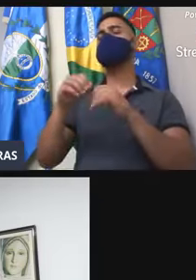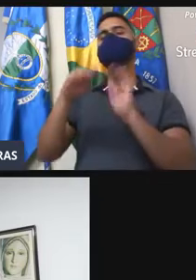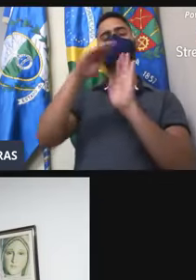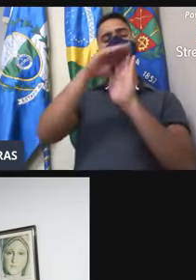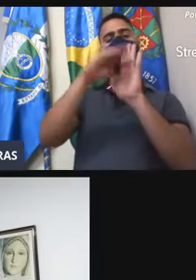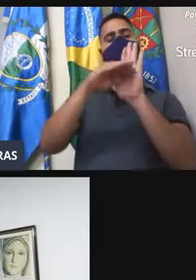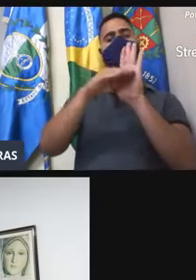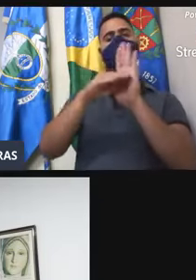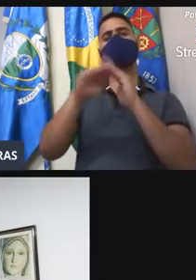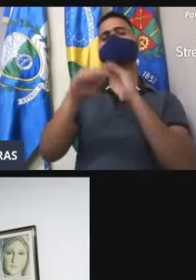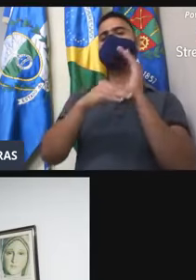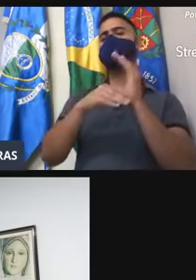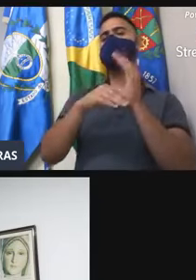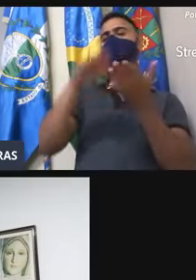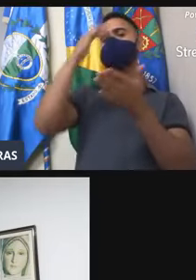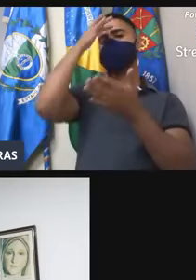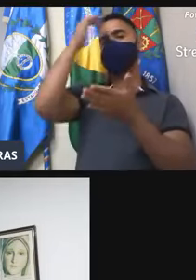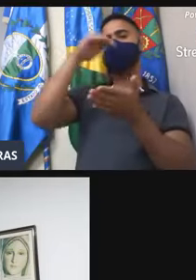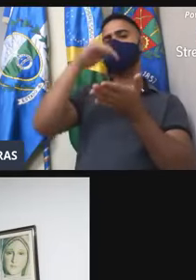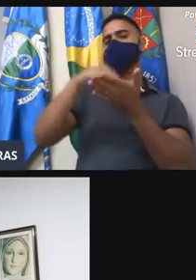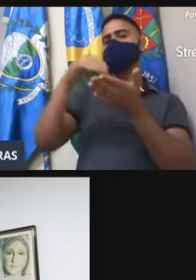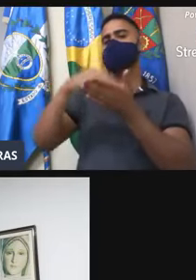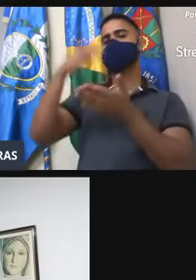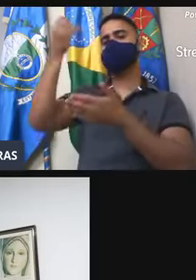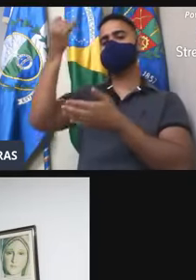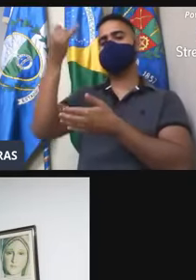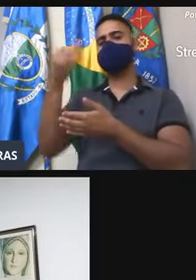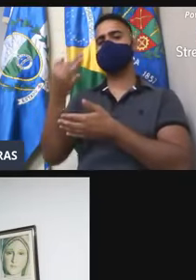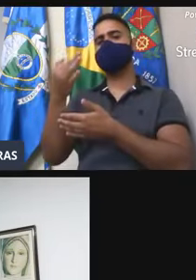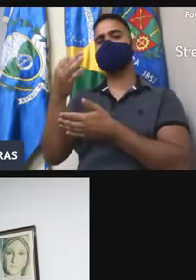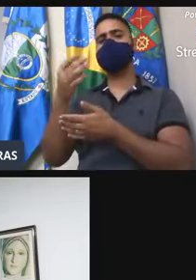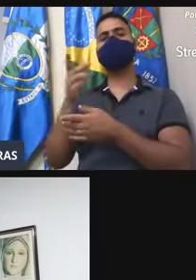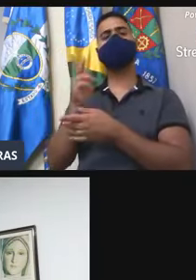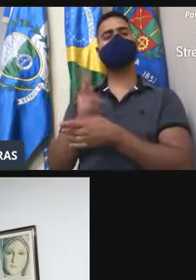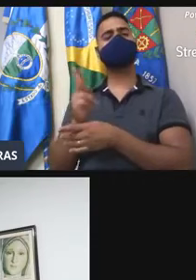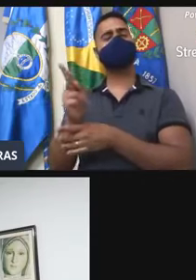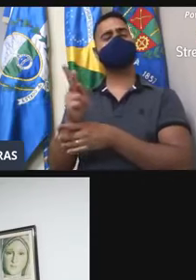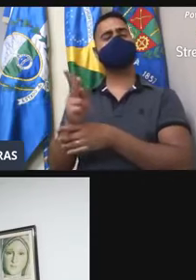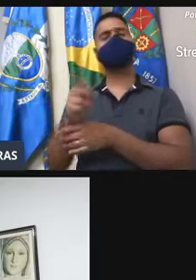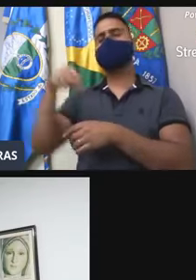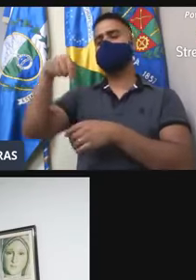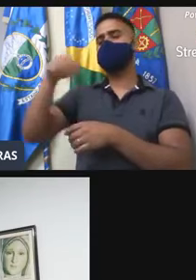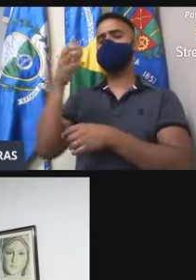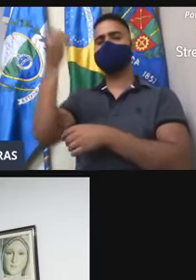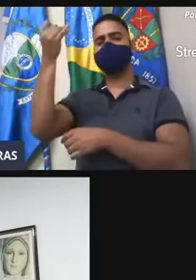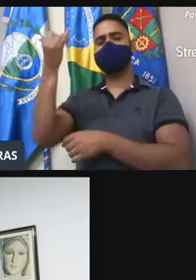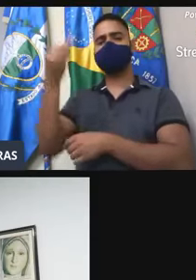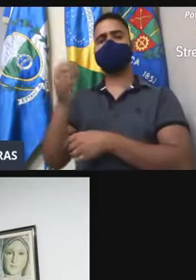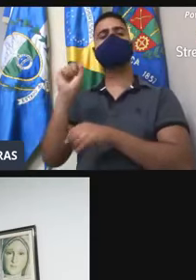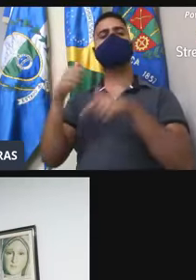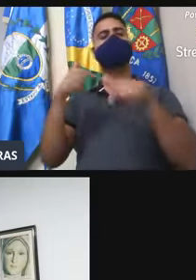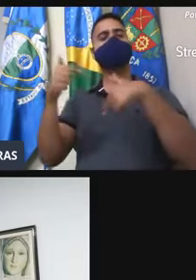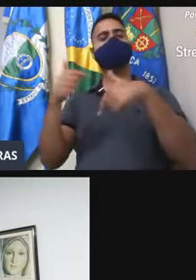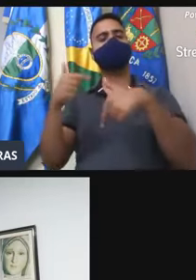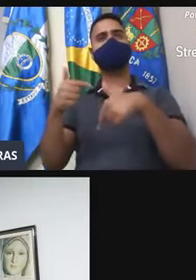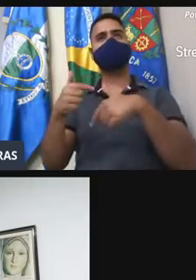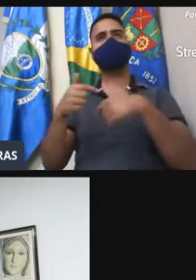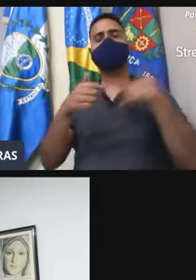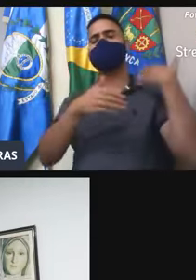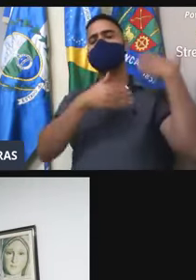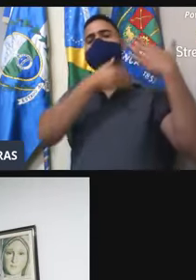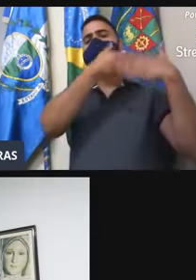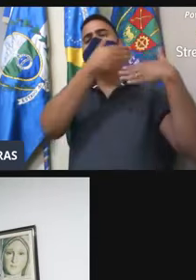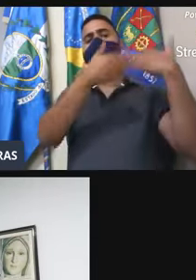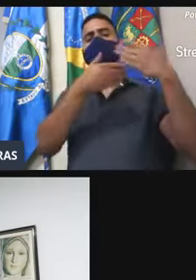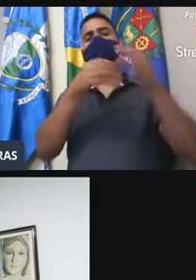para que todos os secretários viessem prestar contas aqui de forma periódica e continuada na Câmara. E no desenrolar desse